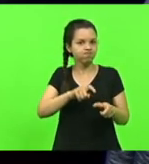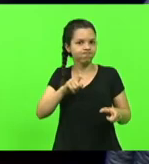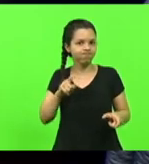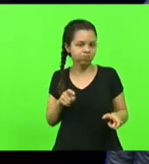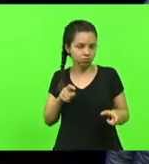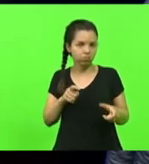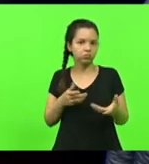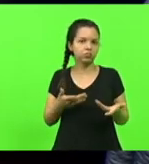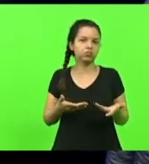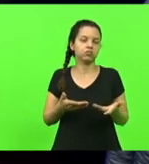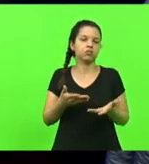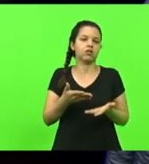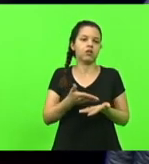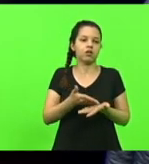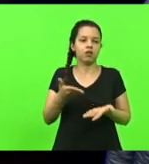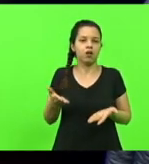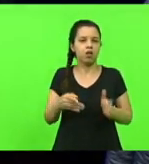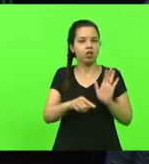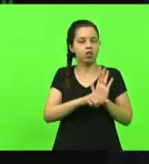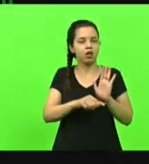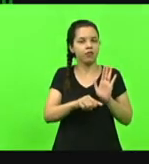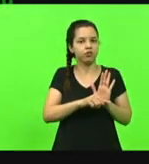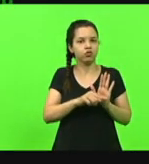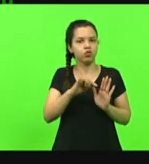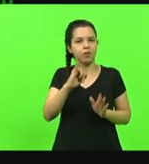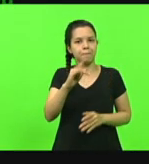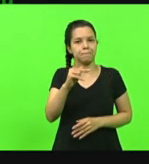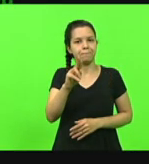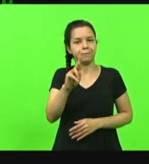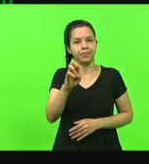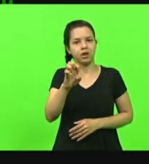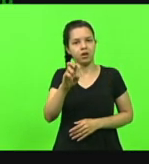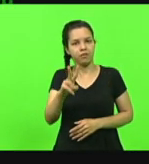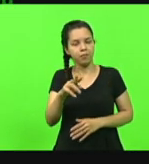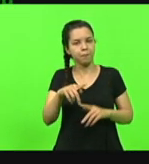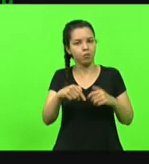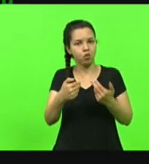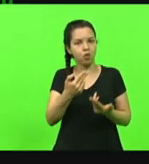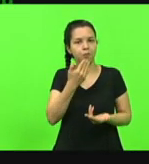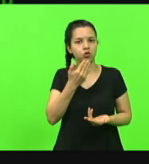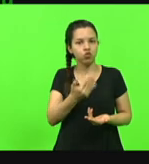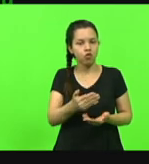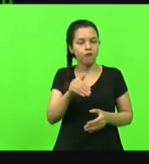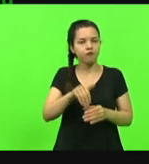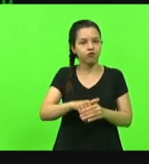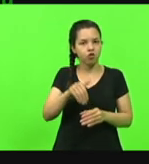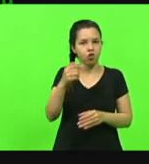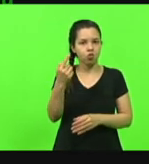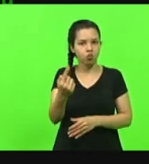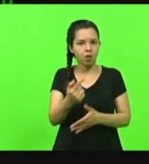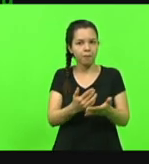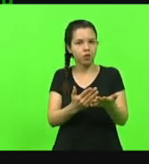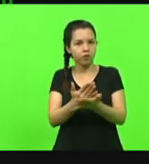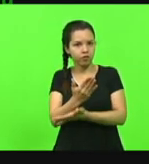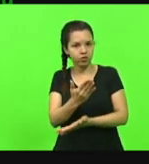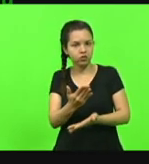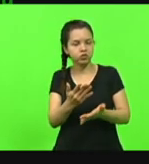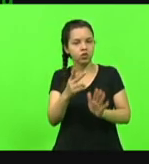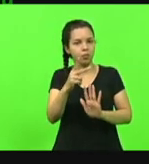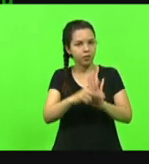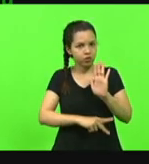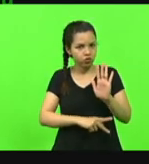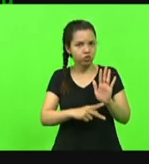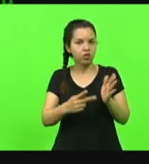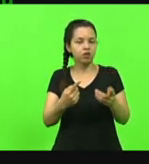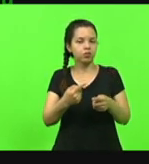prazo, o déficit do Iprev. Portanto, quero pedir aqui voto um para a aprovação desse projeto, tendo em vista que é